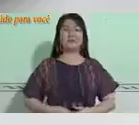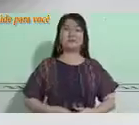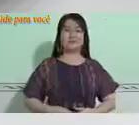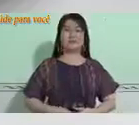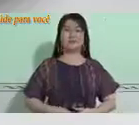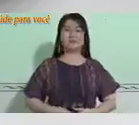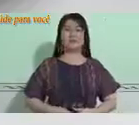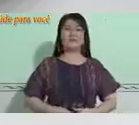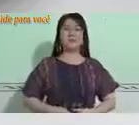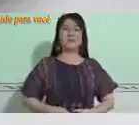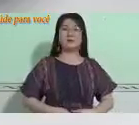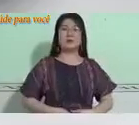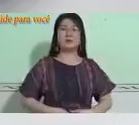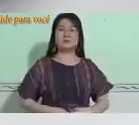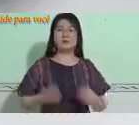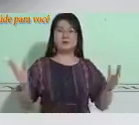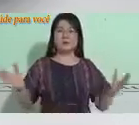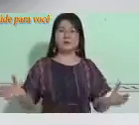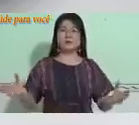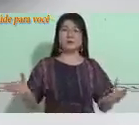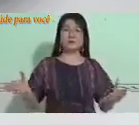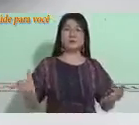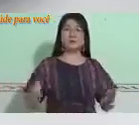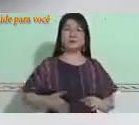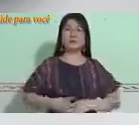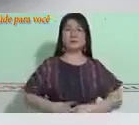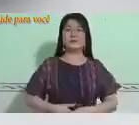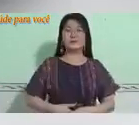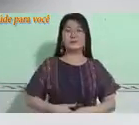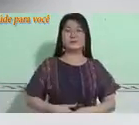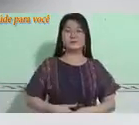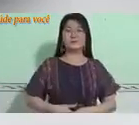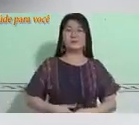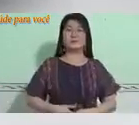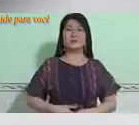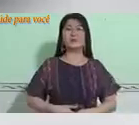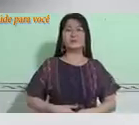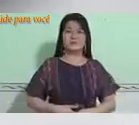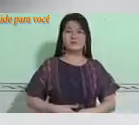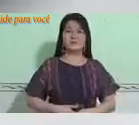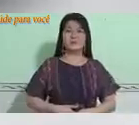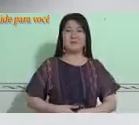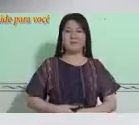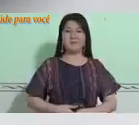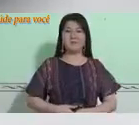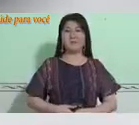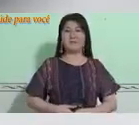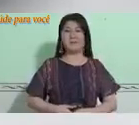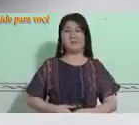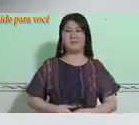solução de minoxidil, vírgula que o esta acento agudo dispon e acento agudo